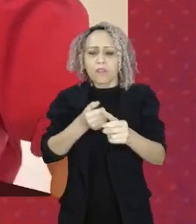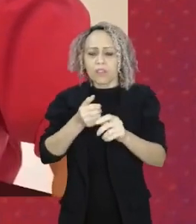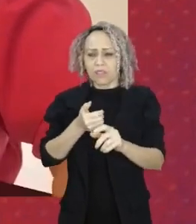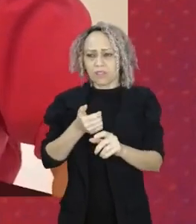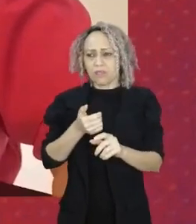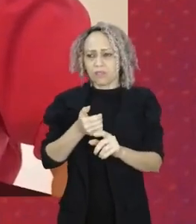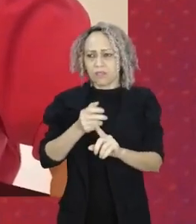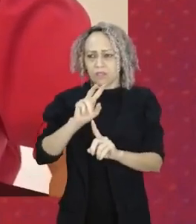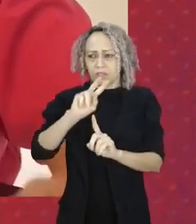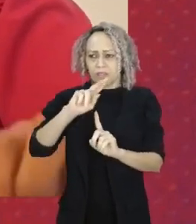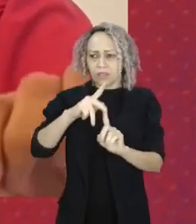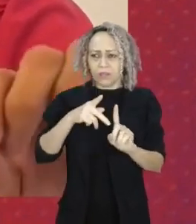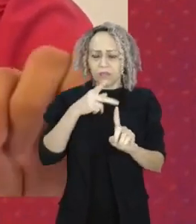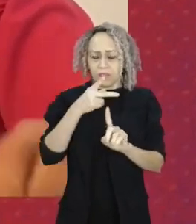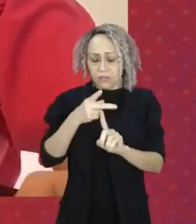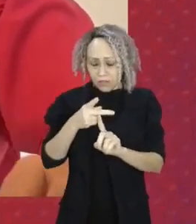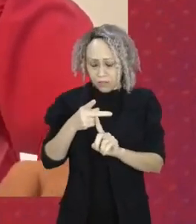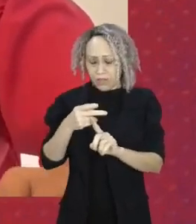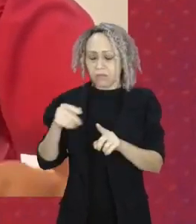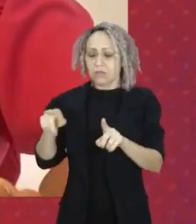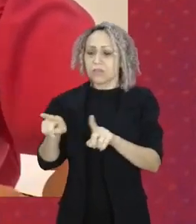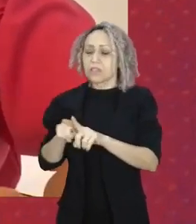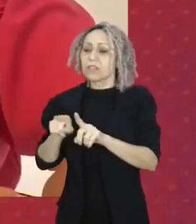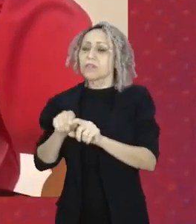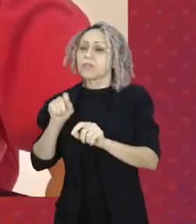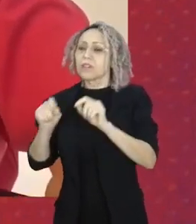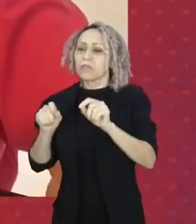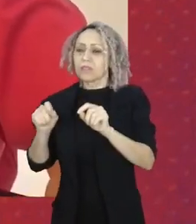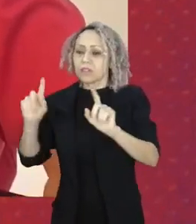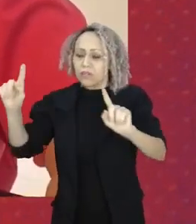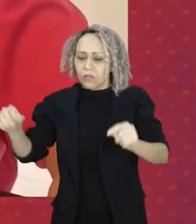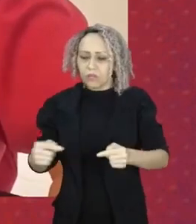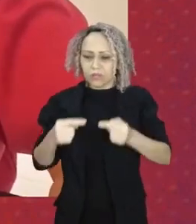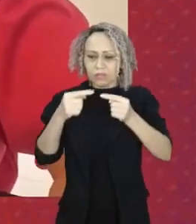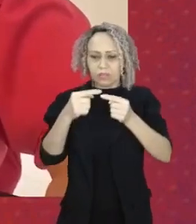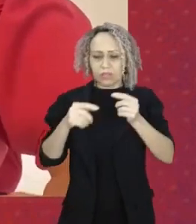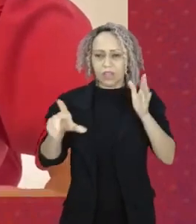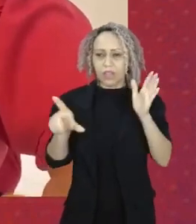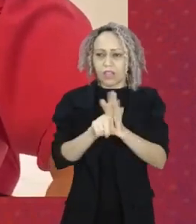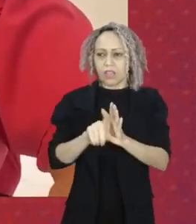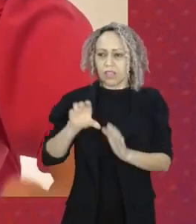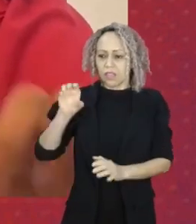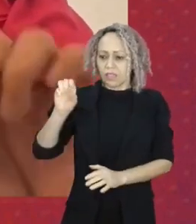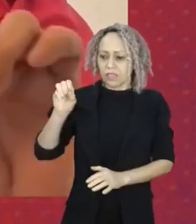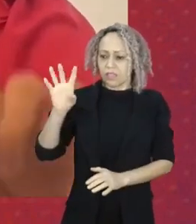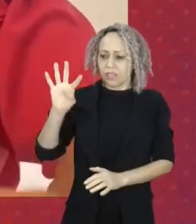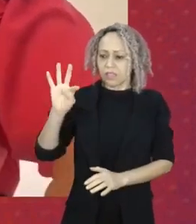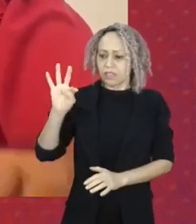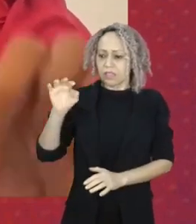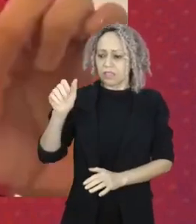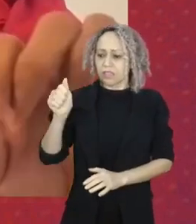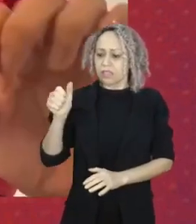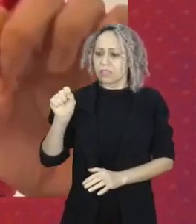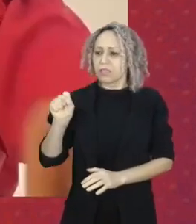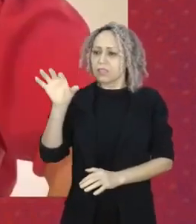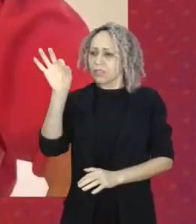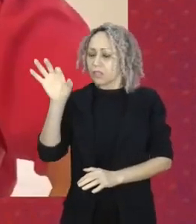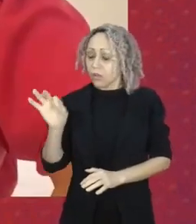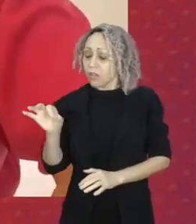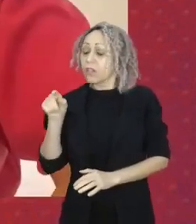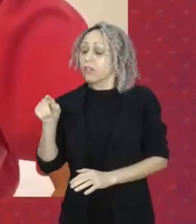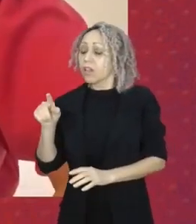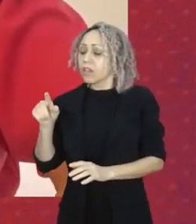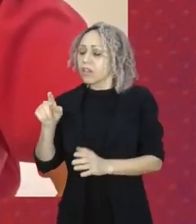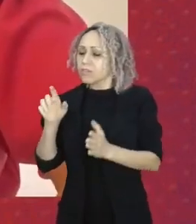da outras providências, conhecida também como a Lei de Cotas. Surge como ação